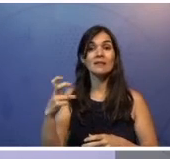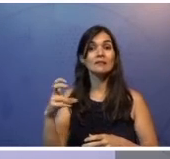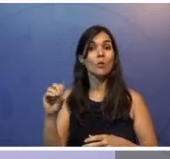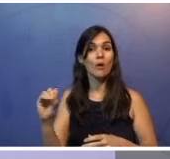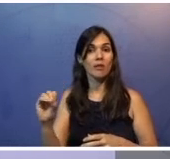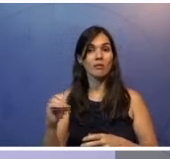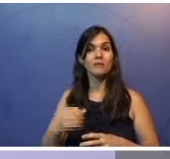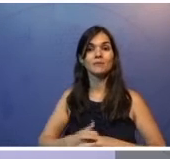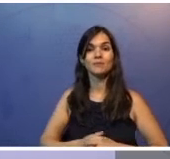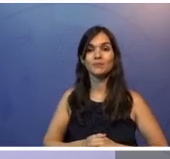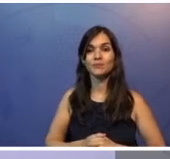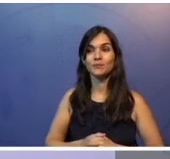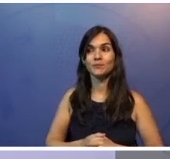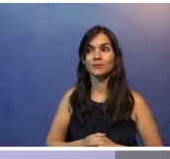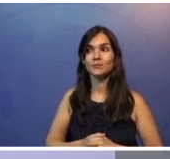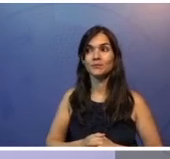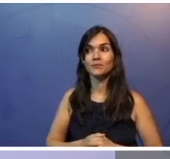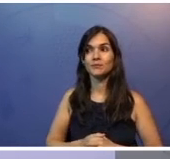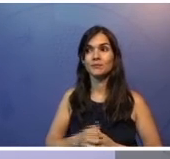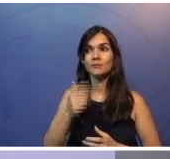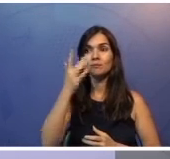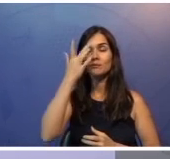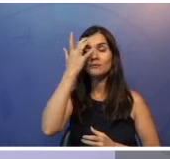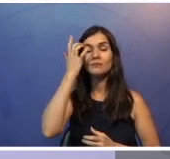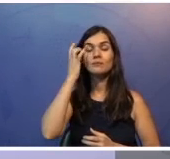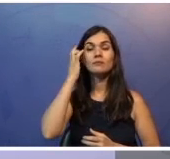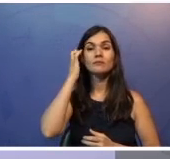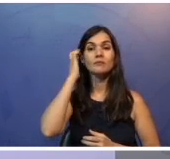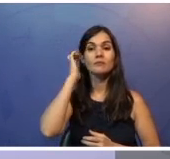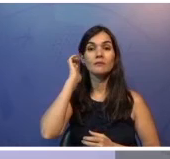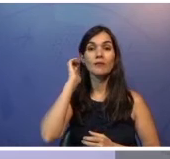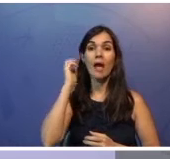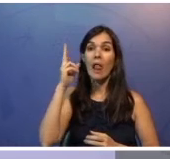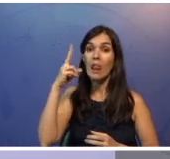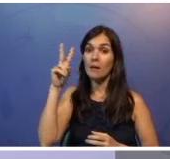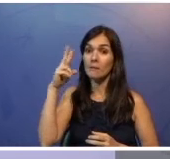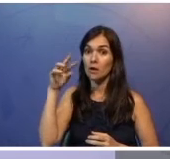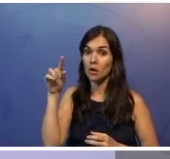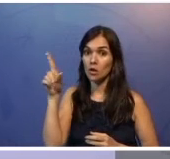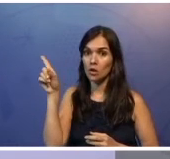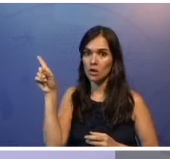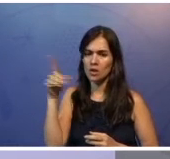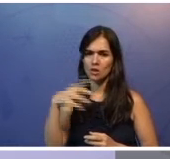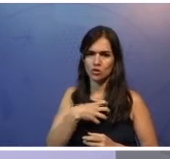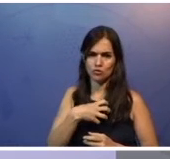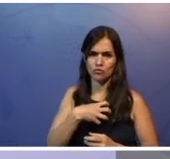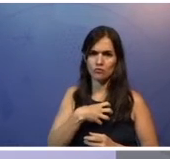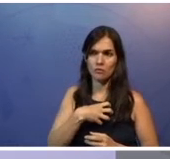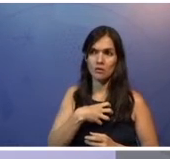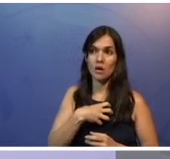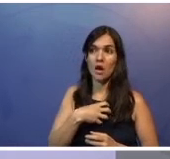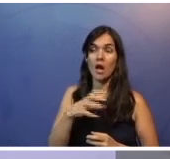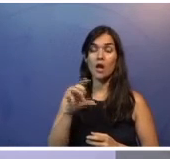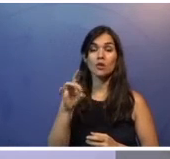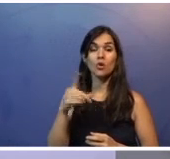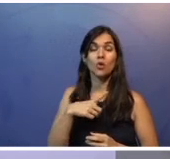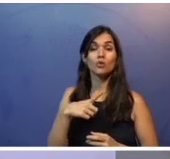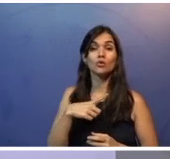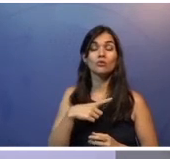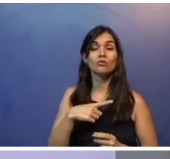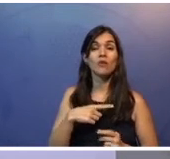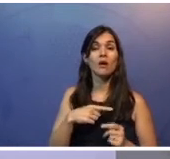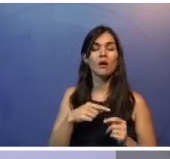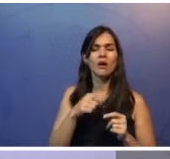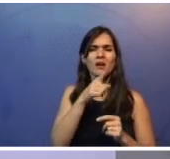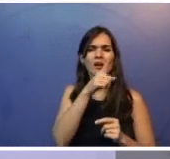750 e coloca aqui é Lembrando que esse jeito de fazer é quando a intervalos de classe